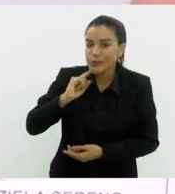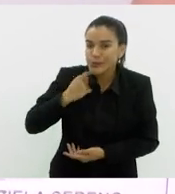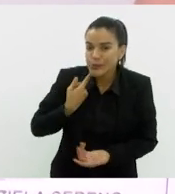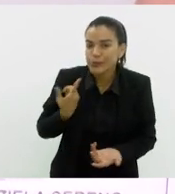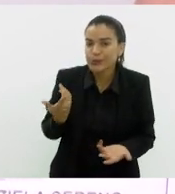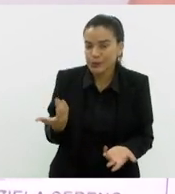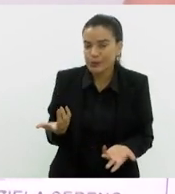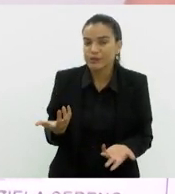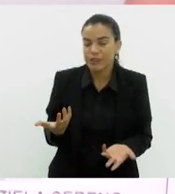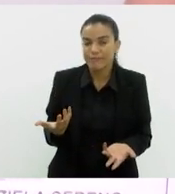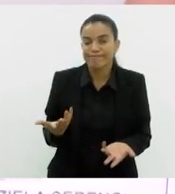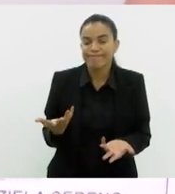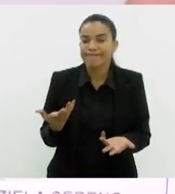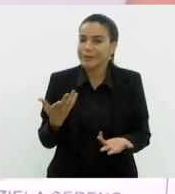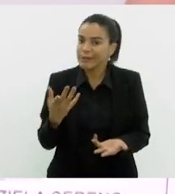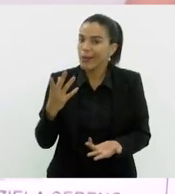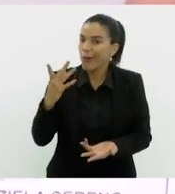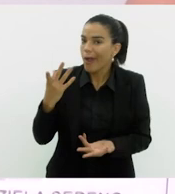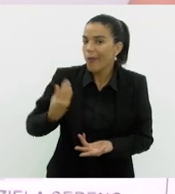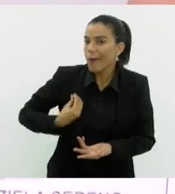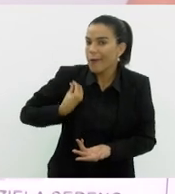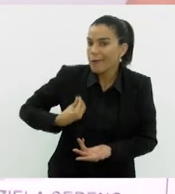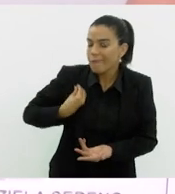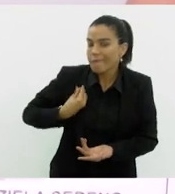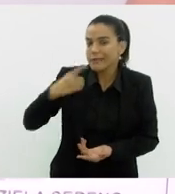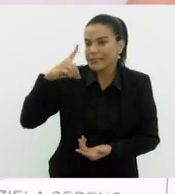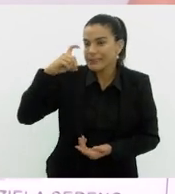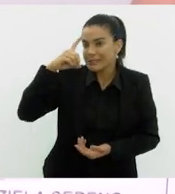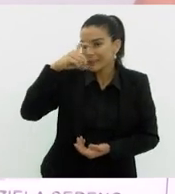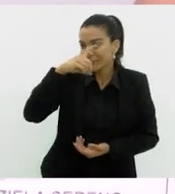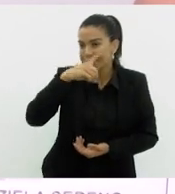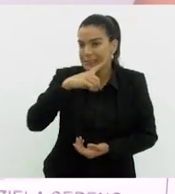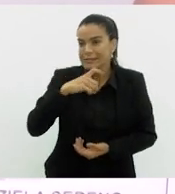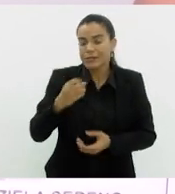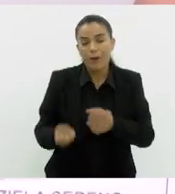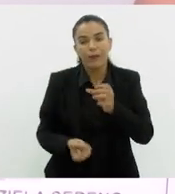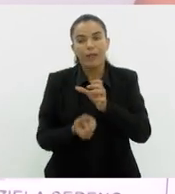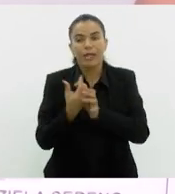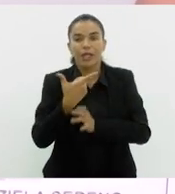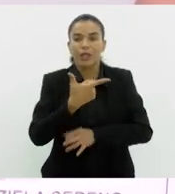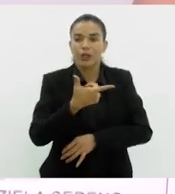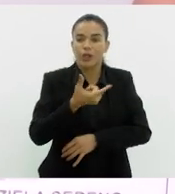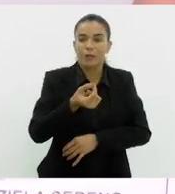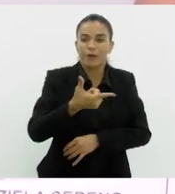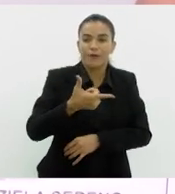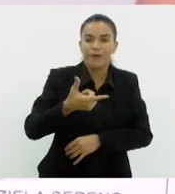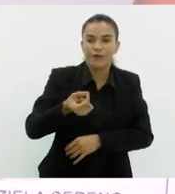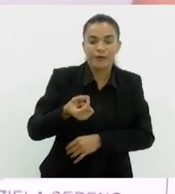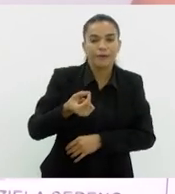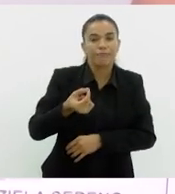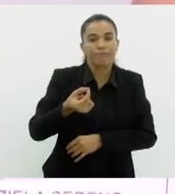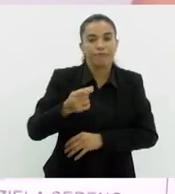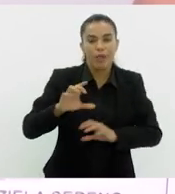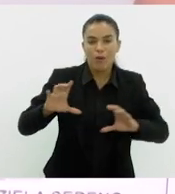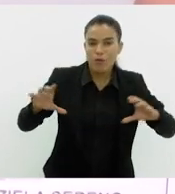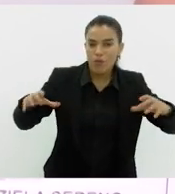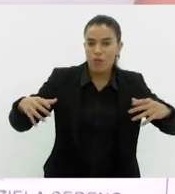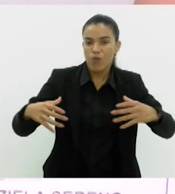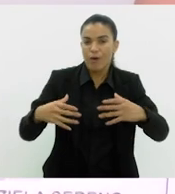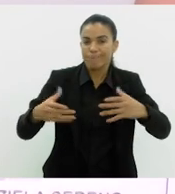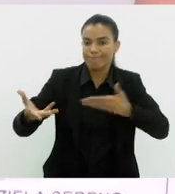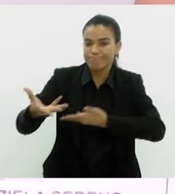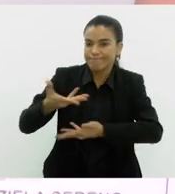Então, é uma realidade muito difícil. Então, a gente nasce em 2020 nesse propósito de